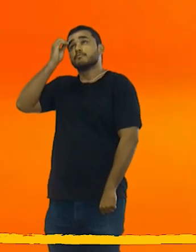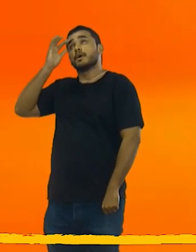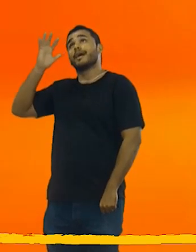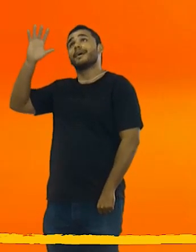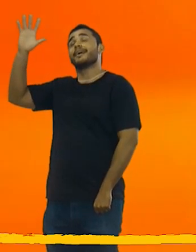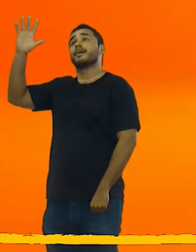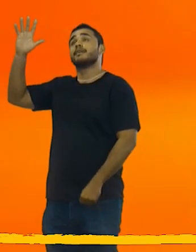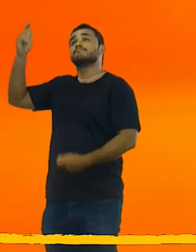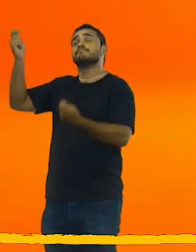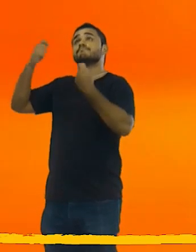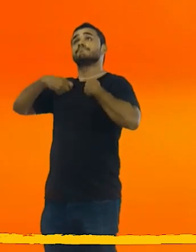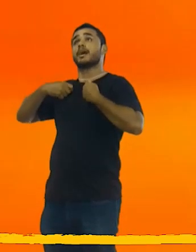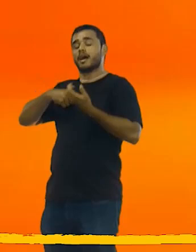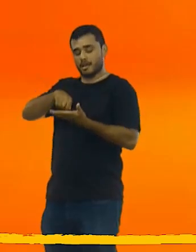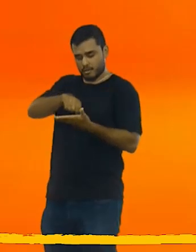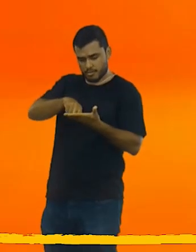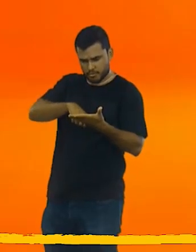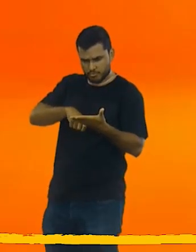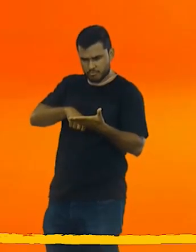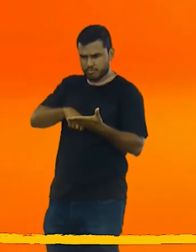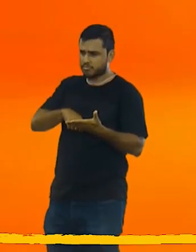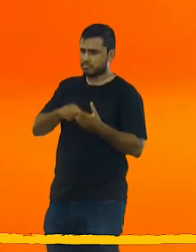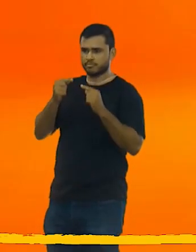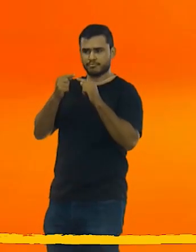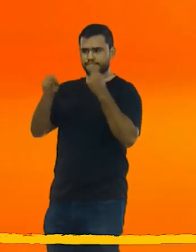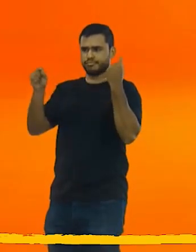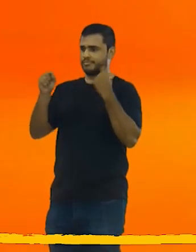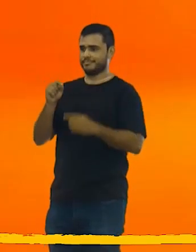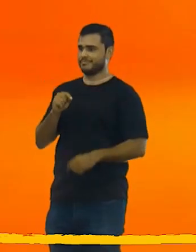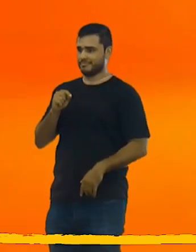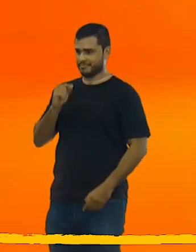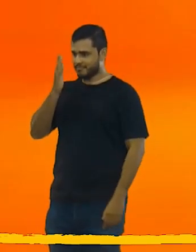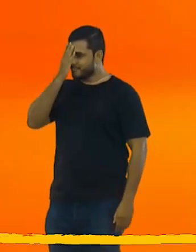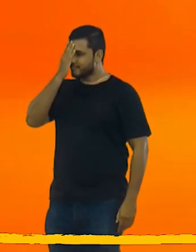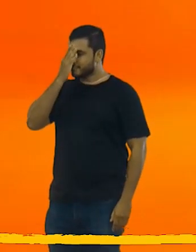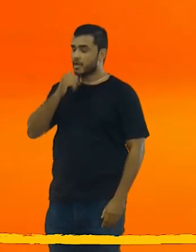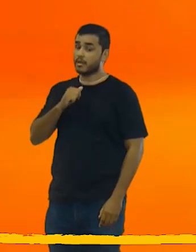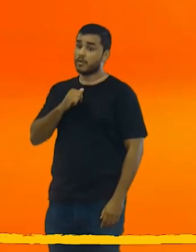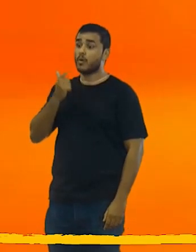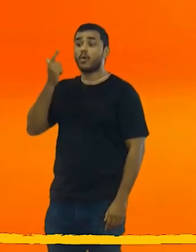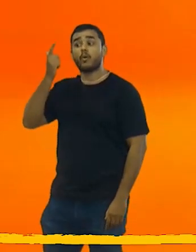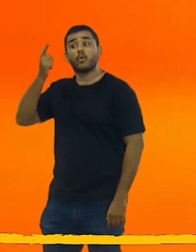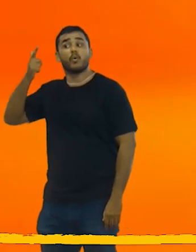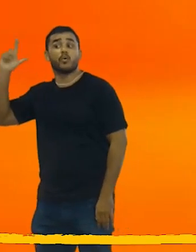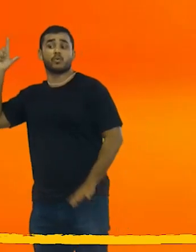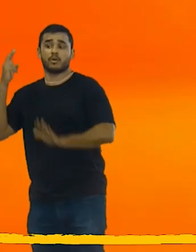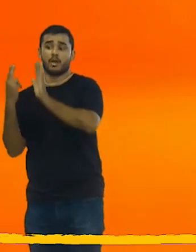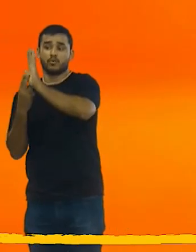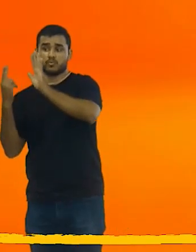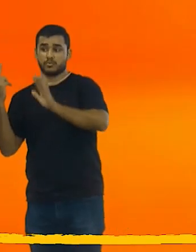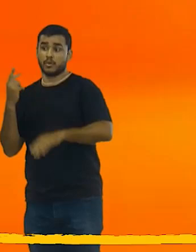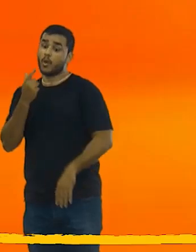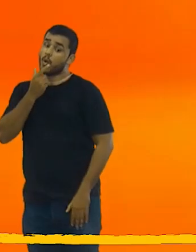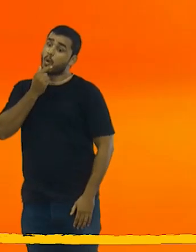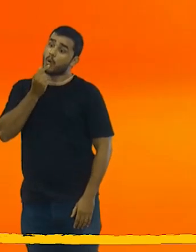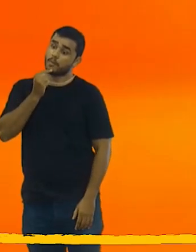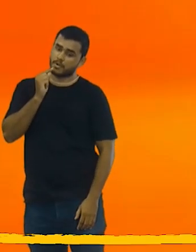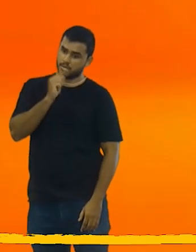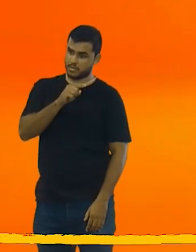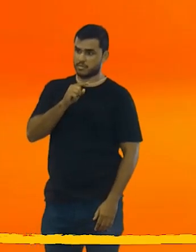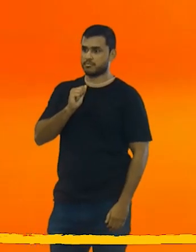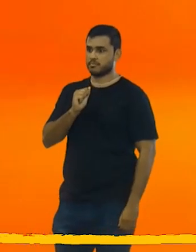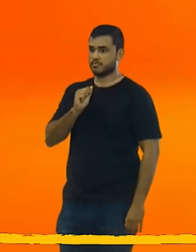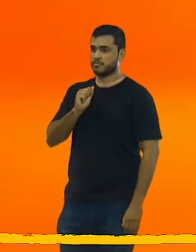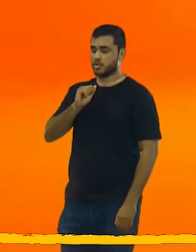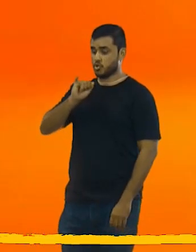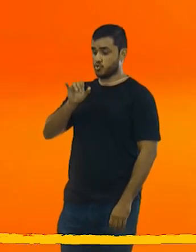romântico. Isso cabe para o Casimiro de Abreu, isso cabe para o Fagundes Varela, mas isso não cabe para o